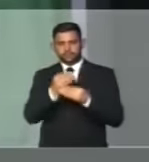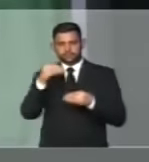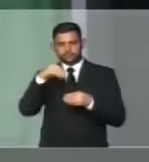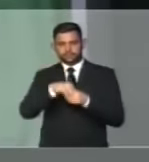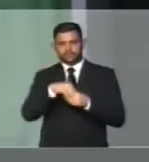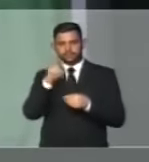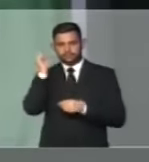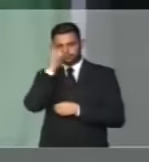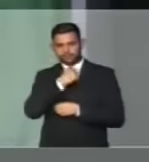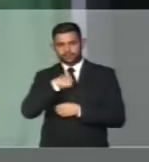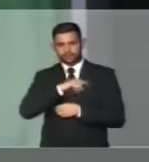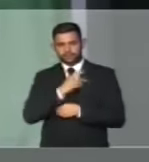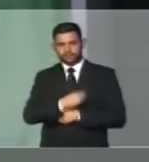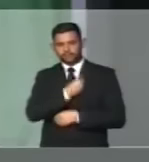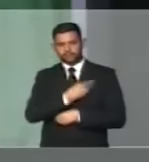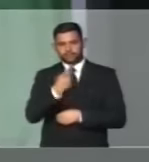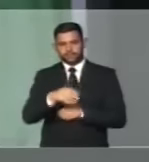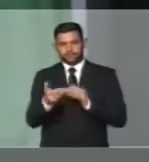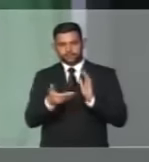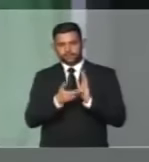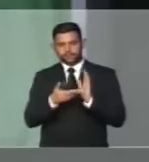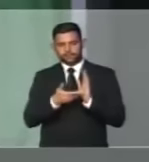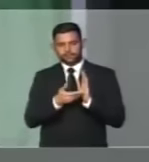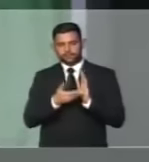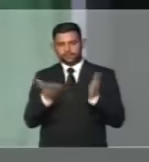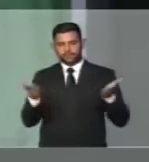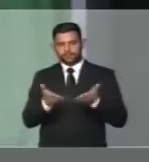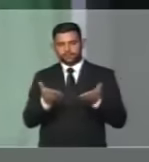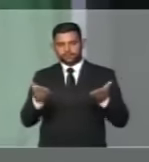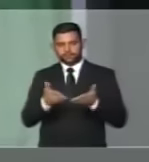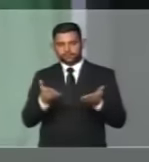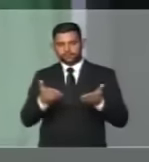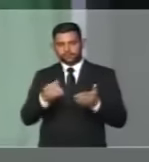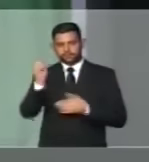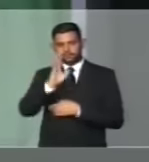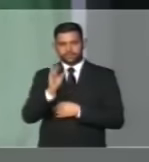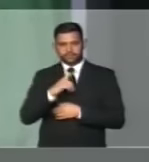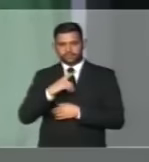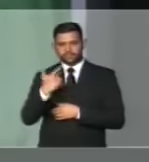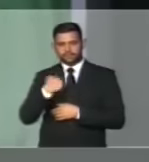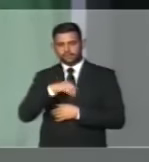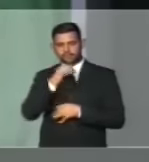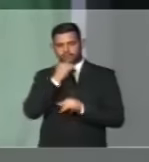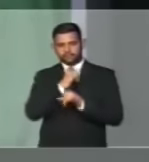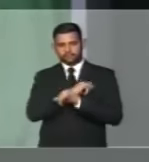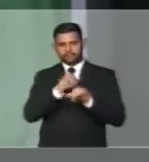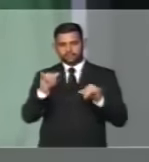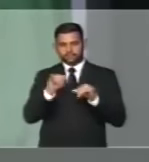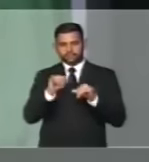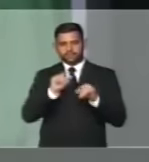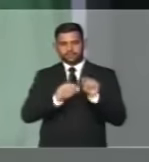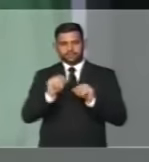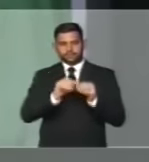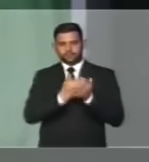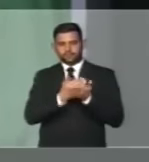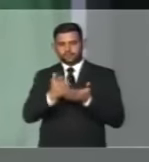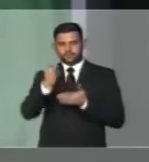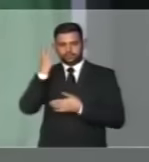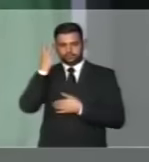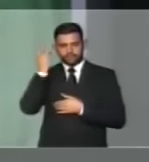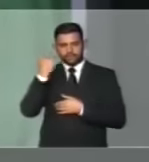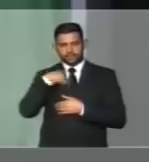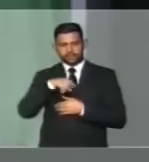interno das dificuldades que vive a casa, hoje o Brasil tem a confirmação de que a partir de